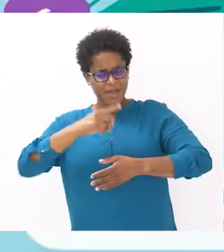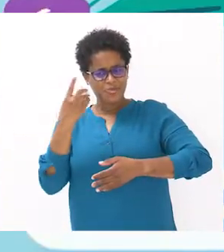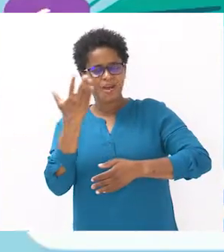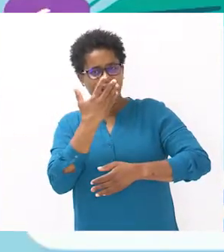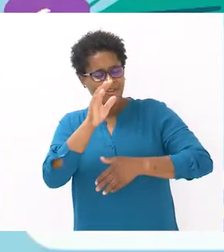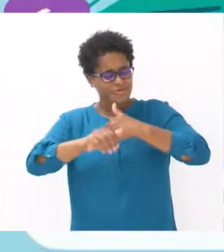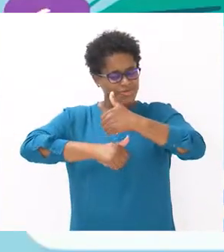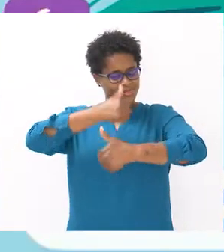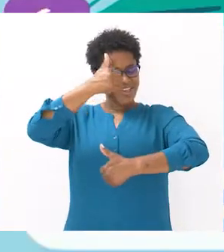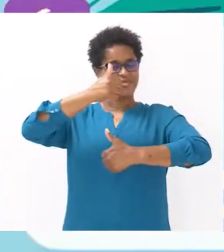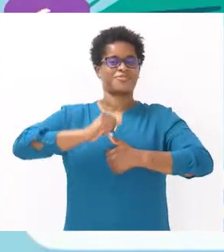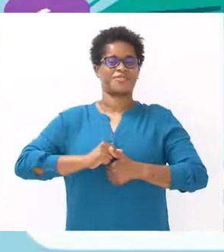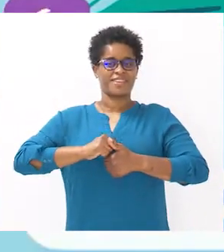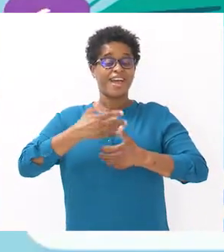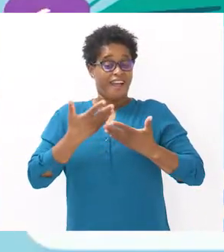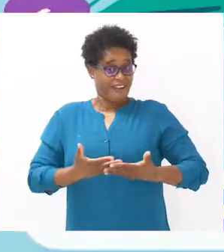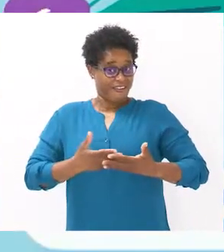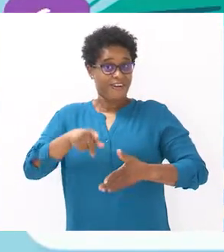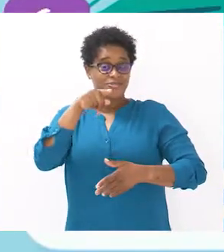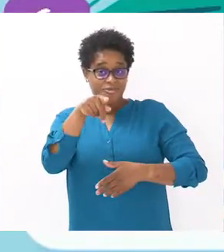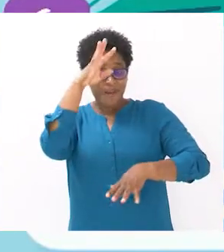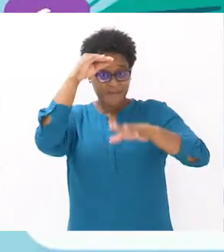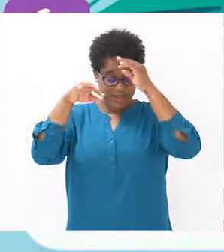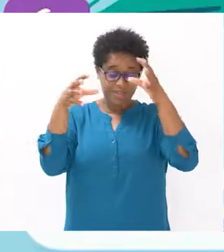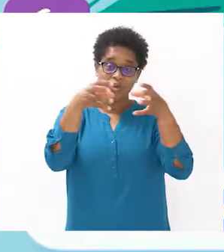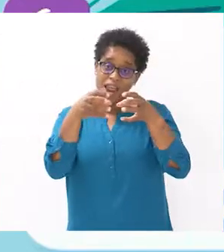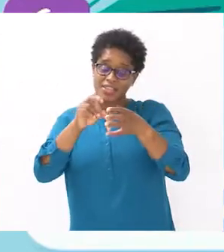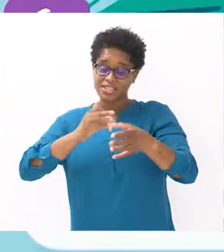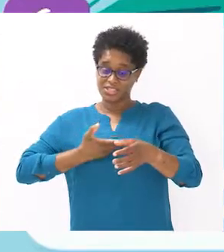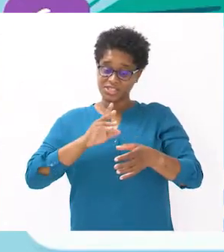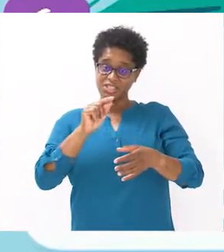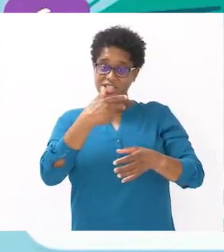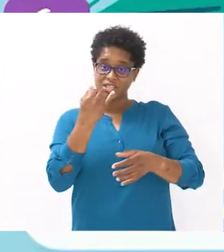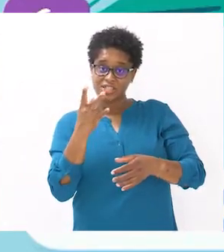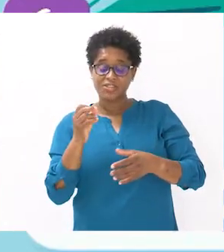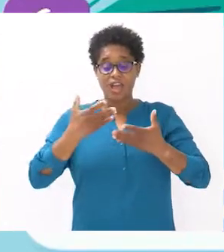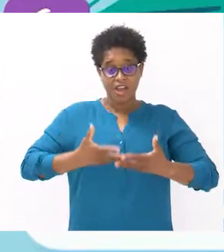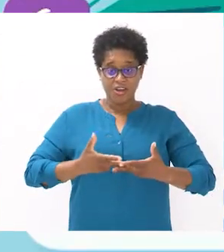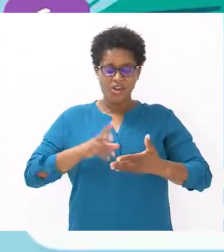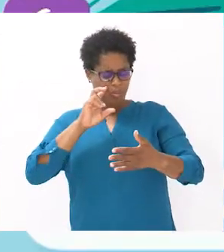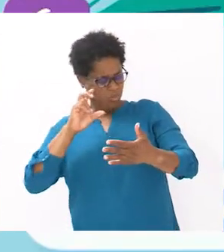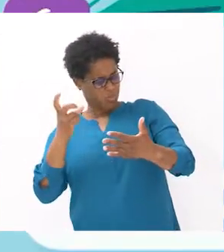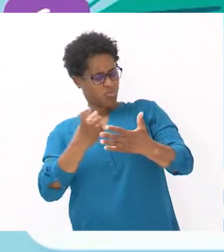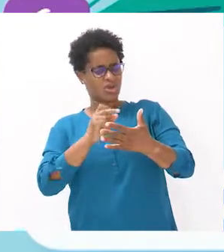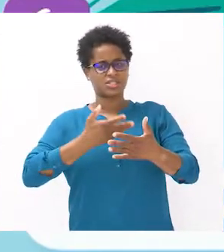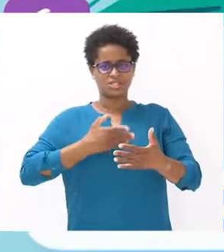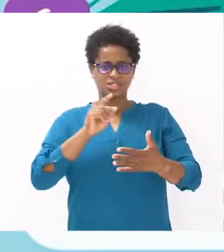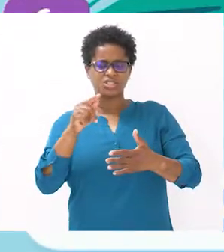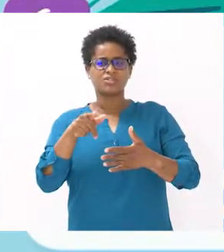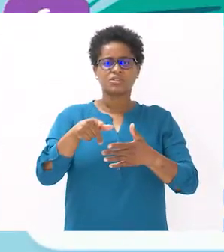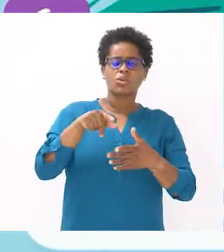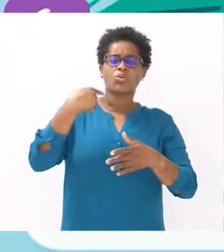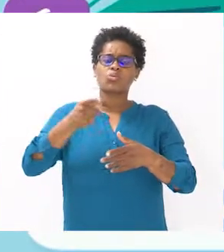com sucesso! Desta vez aprendeste a classe dos adjetivos. Agora, procura adjetivos que qualifiquem